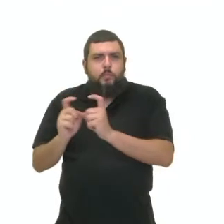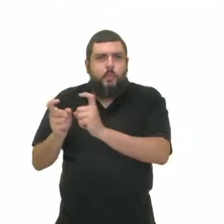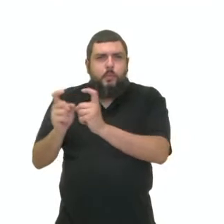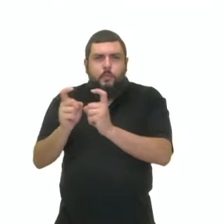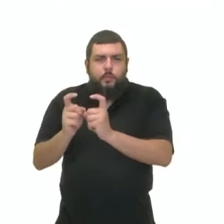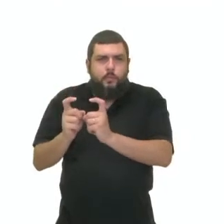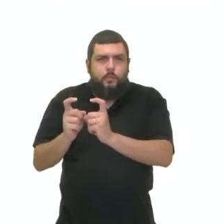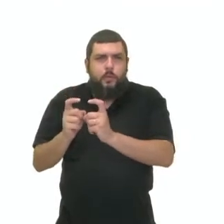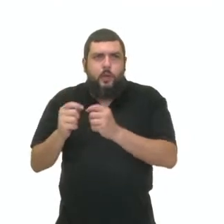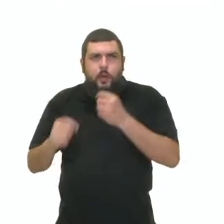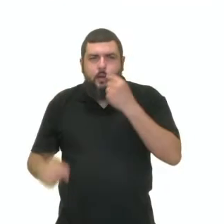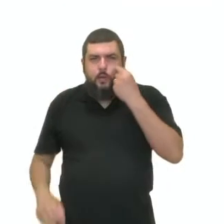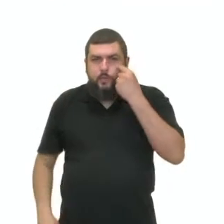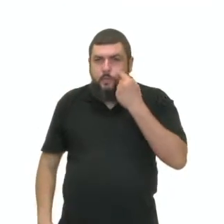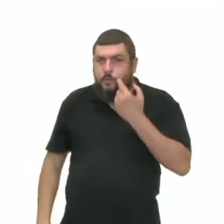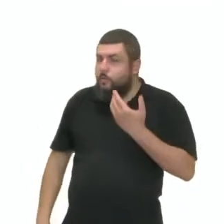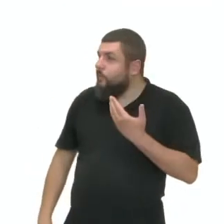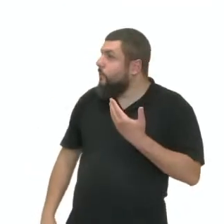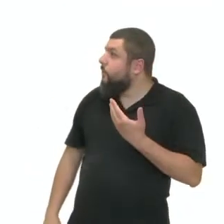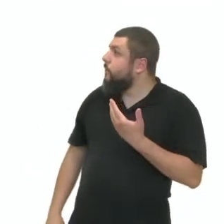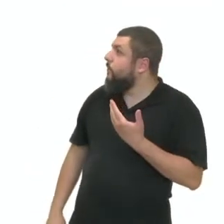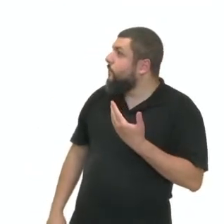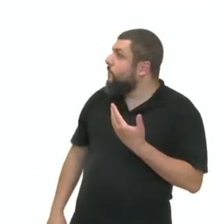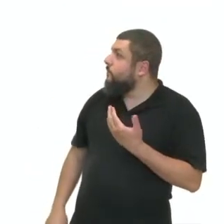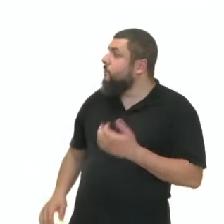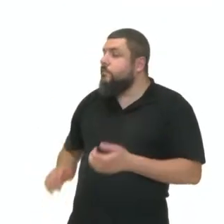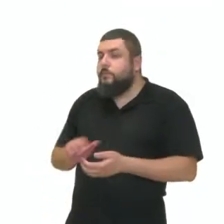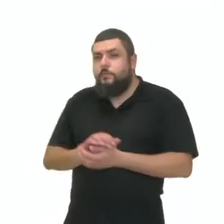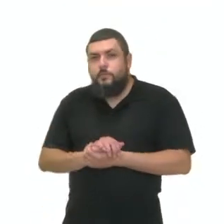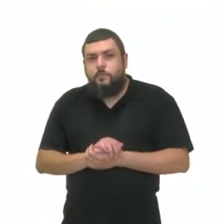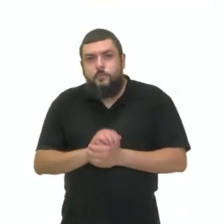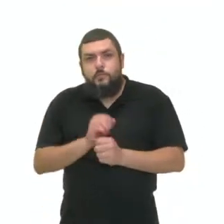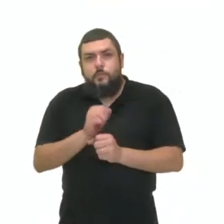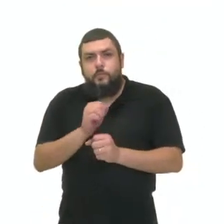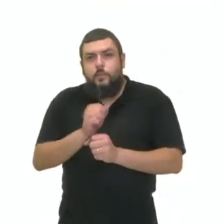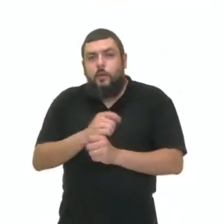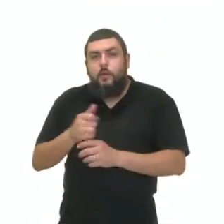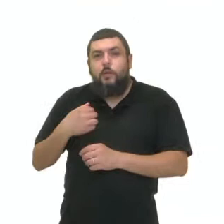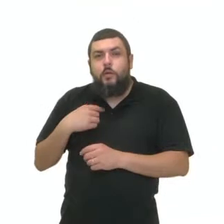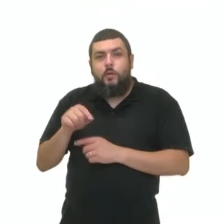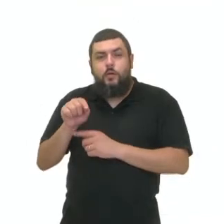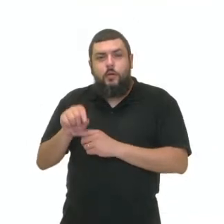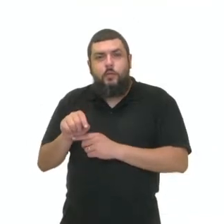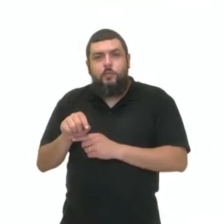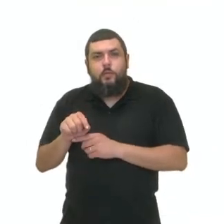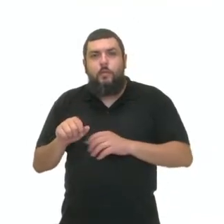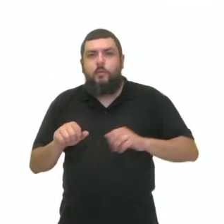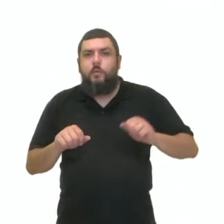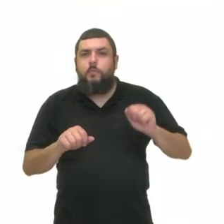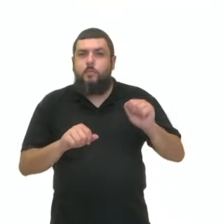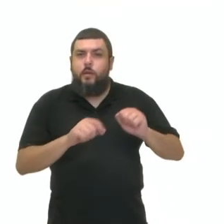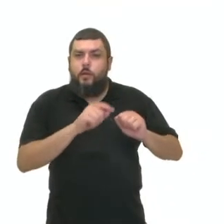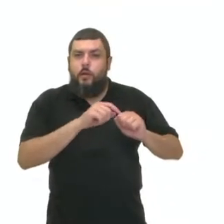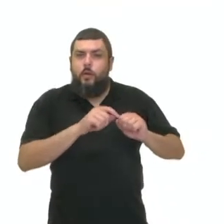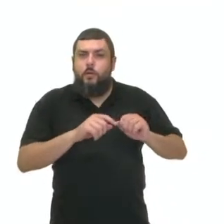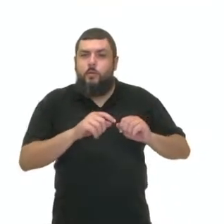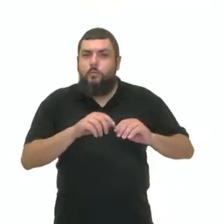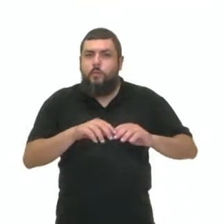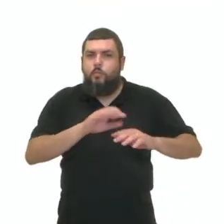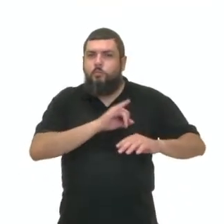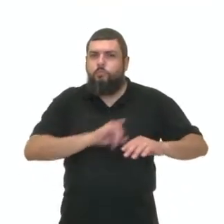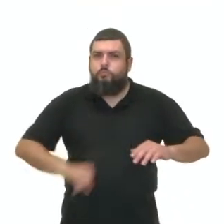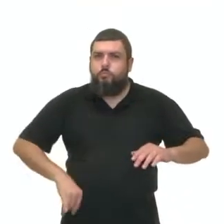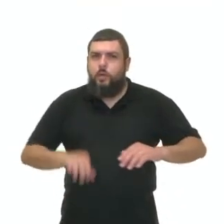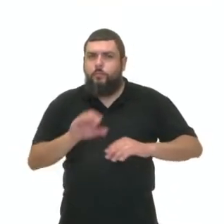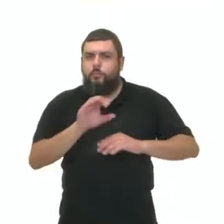pintada por Cornelis Cort, em 1567, Aníbal foi derrotado.